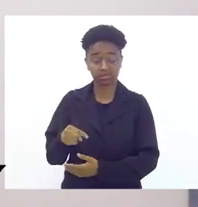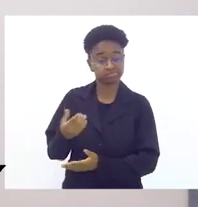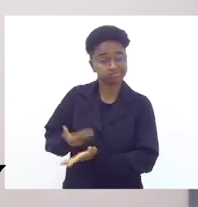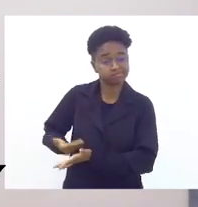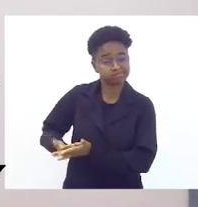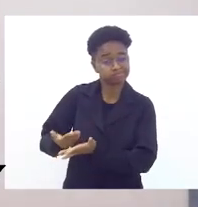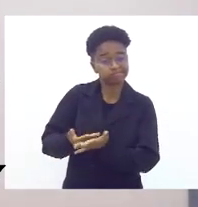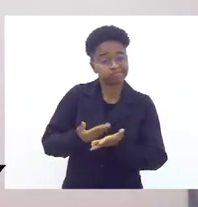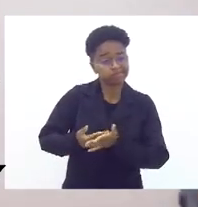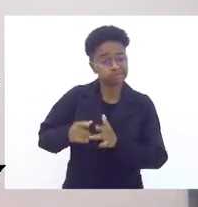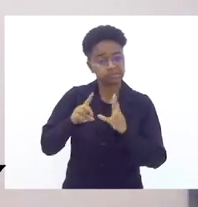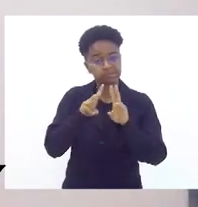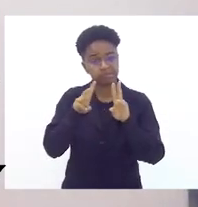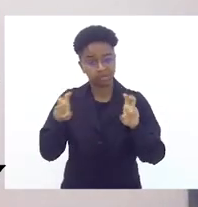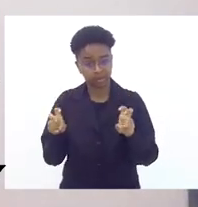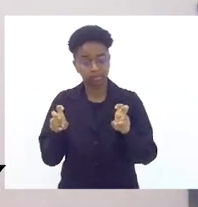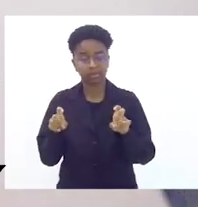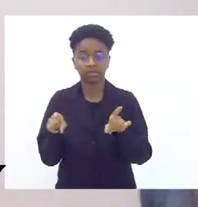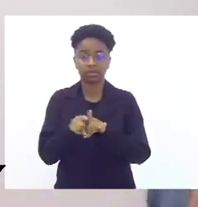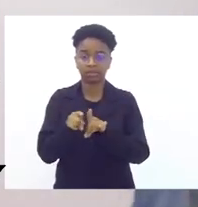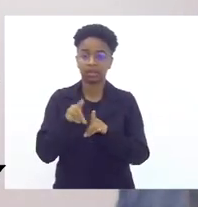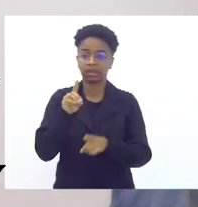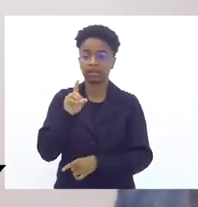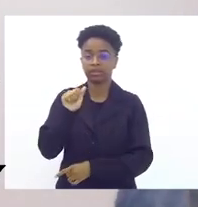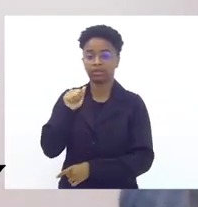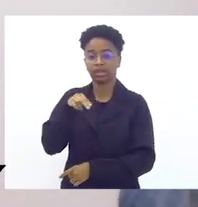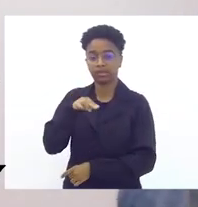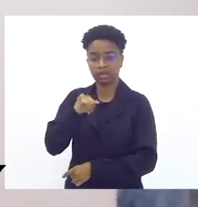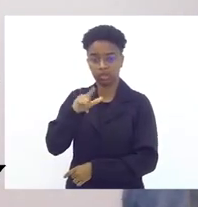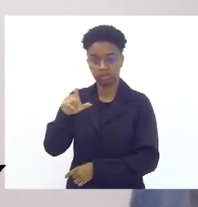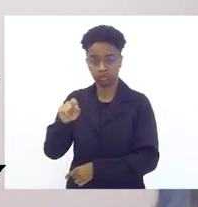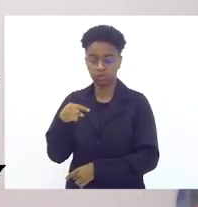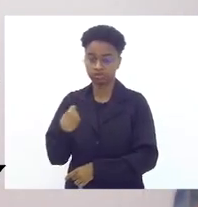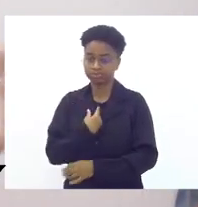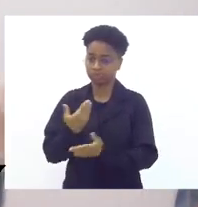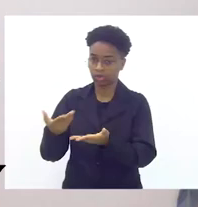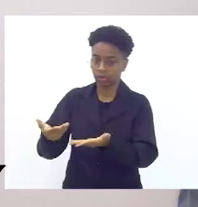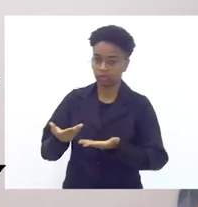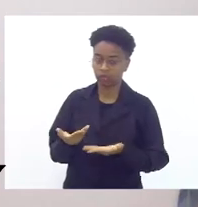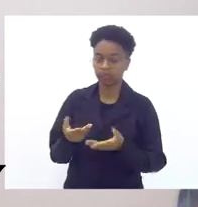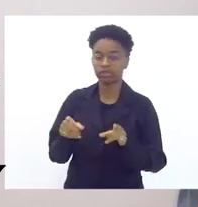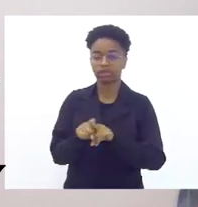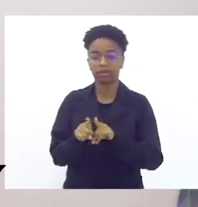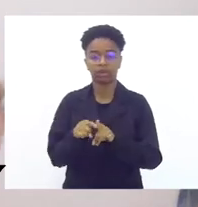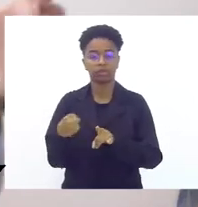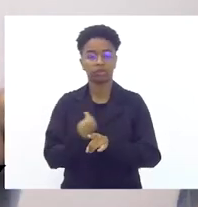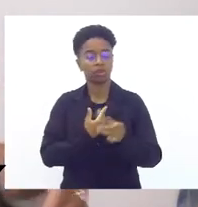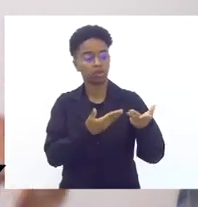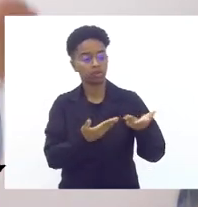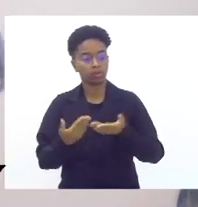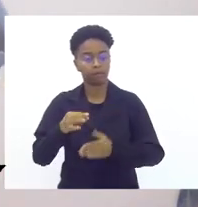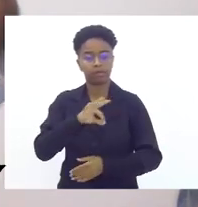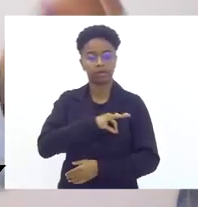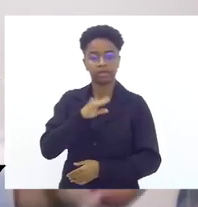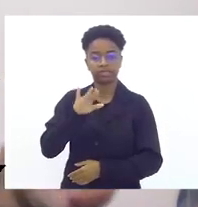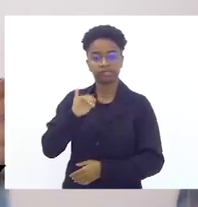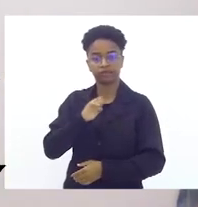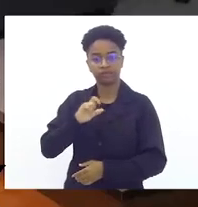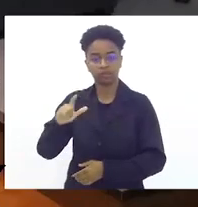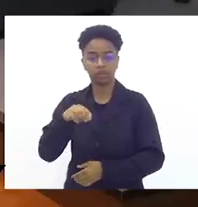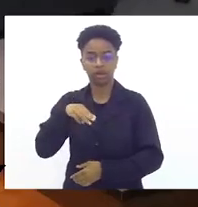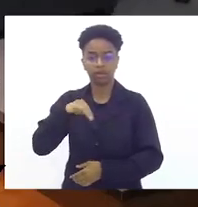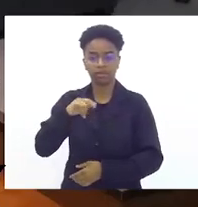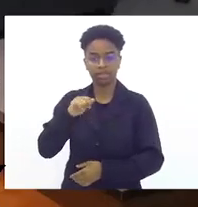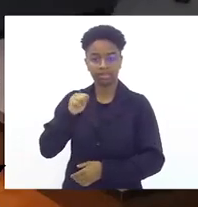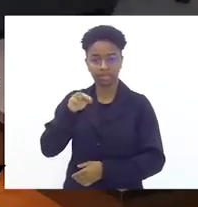sobre esses temas também Danilo inclusive é um dos convidados a gente tá convidando a polícia civil a polícia militar